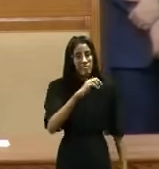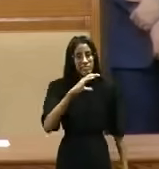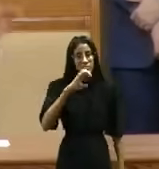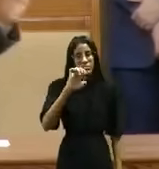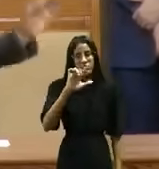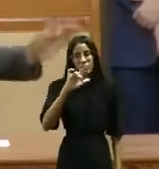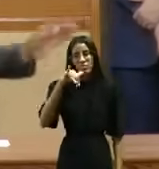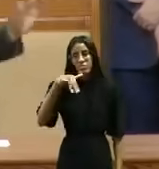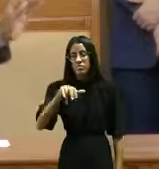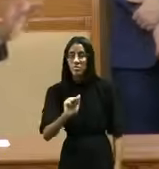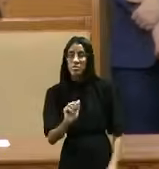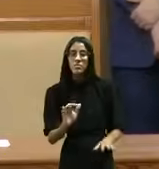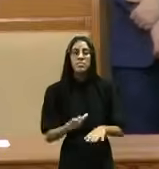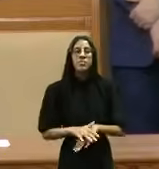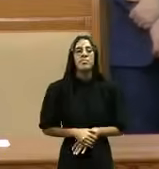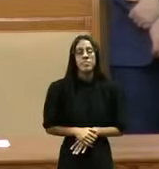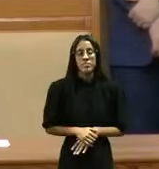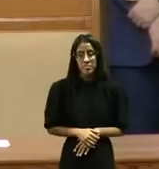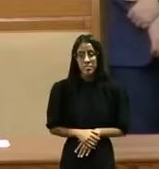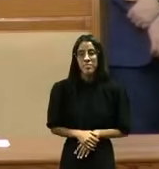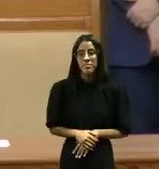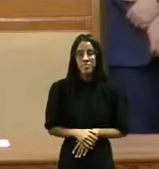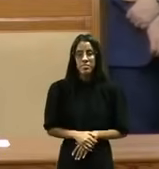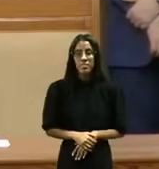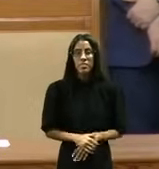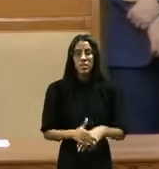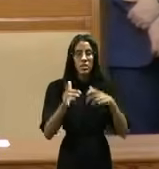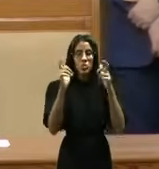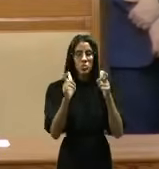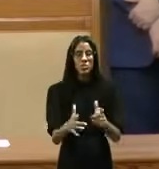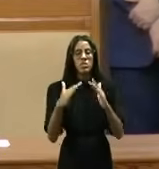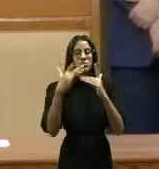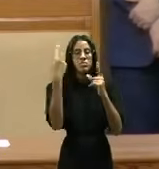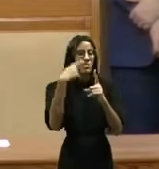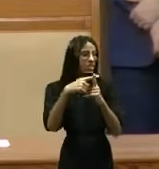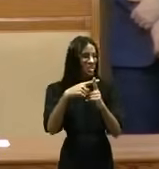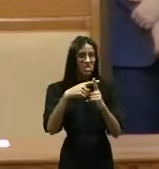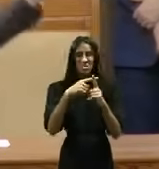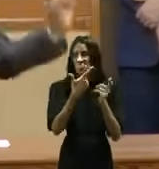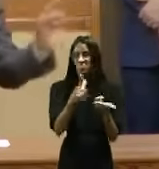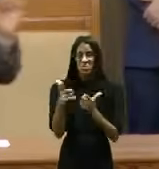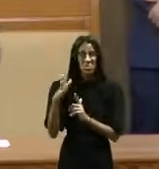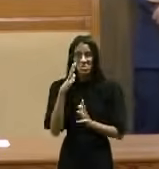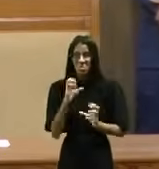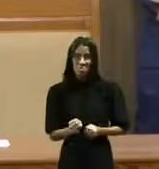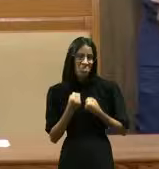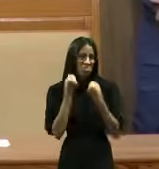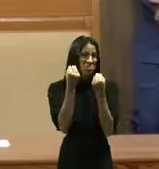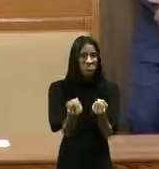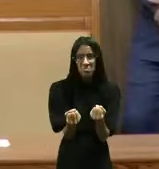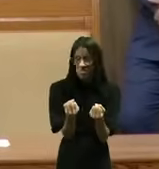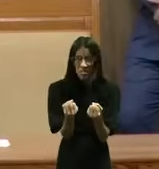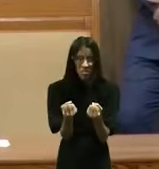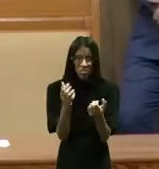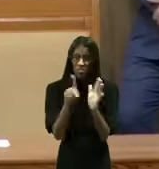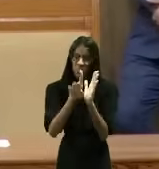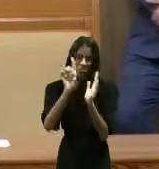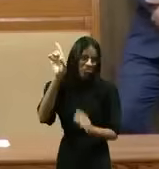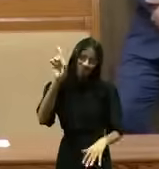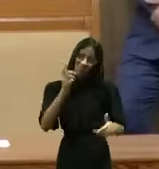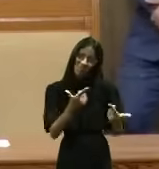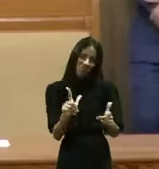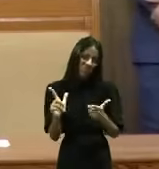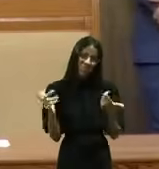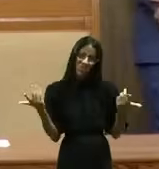coisa igreja onde não tem poder de Deus ela é instituição igreja onde não tem poder de Deus ela é